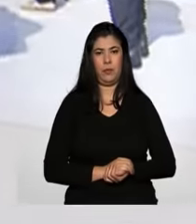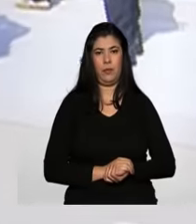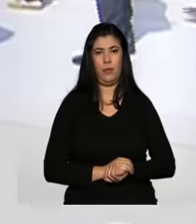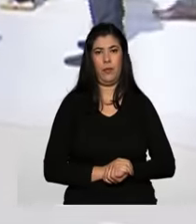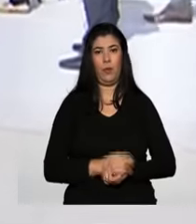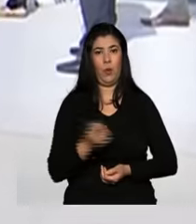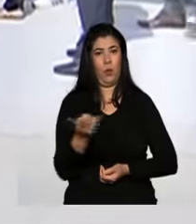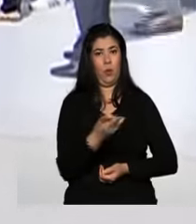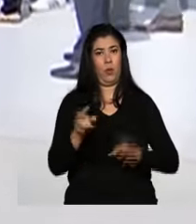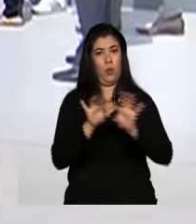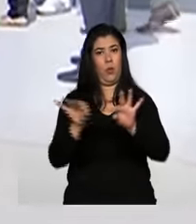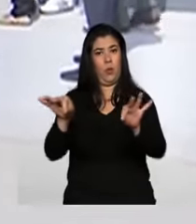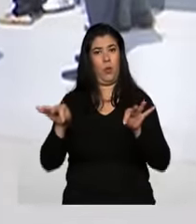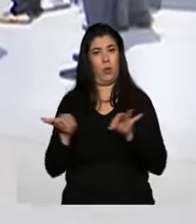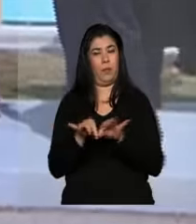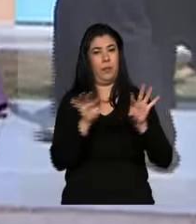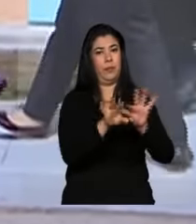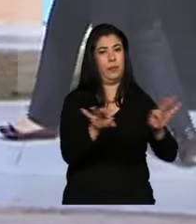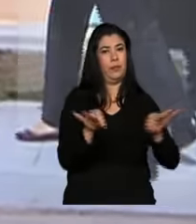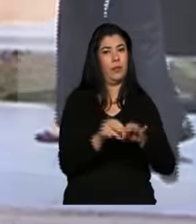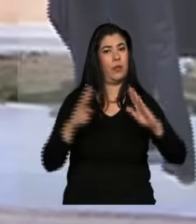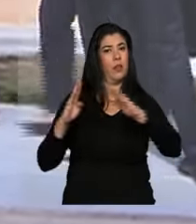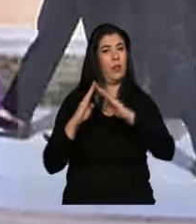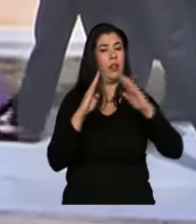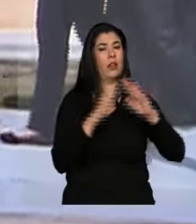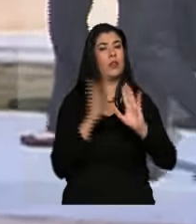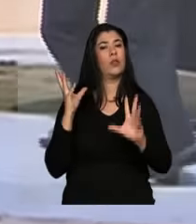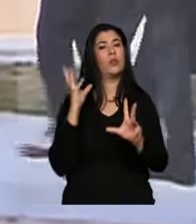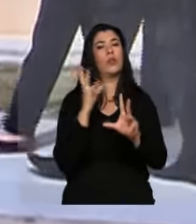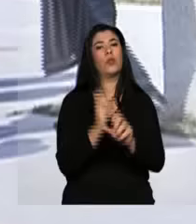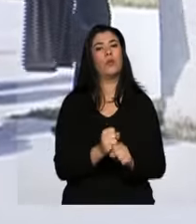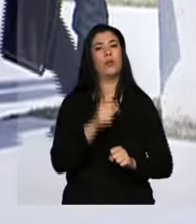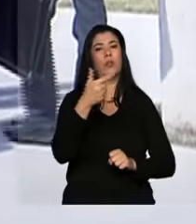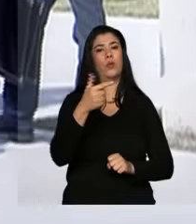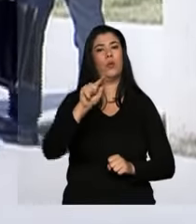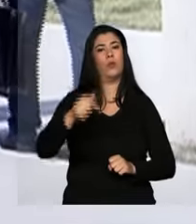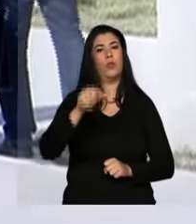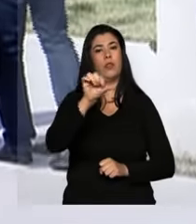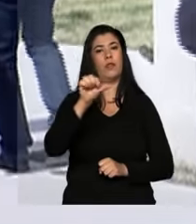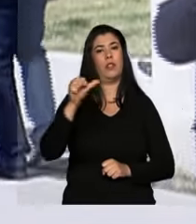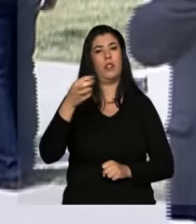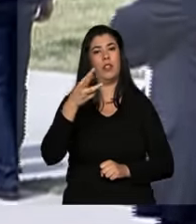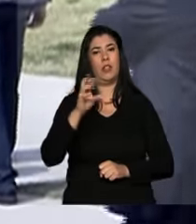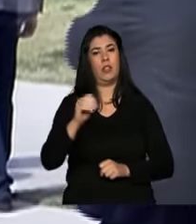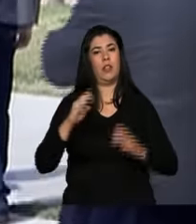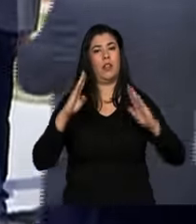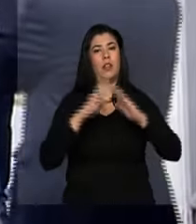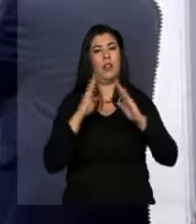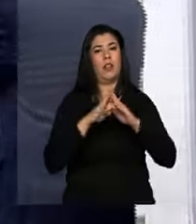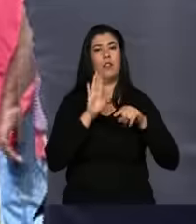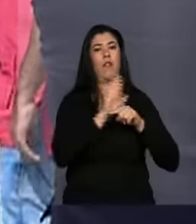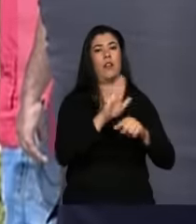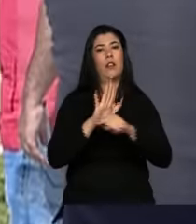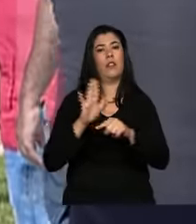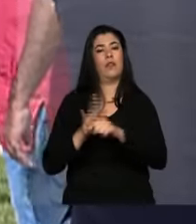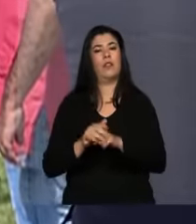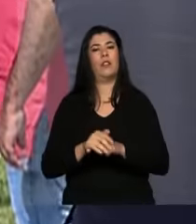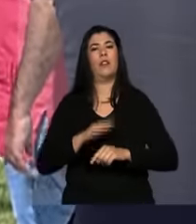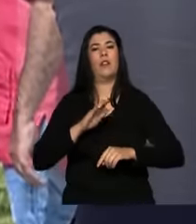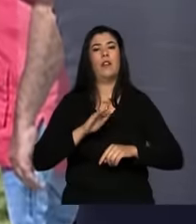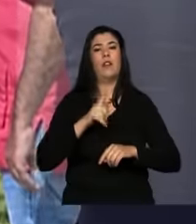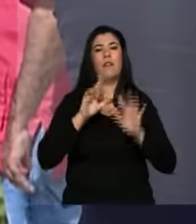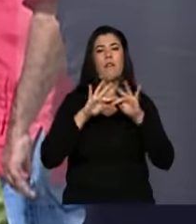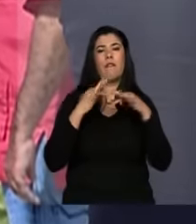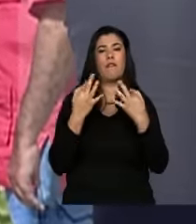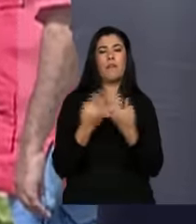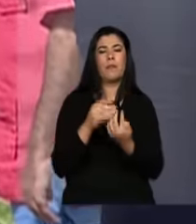Os dois residenciais somam 2.932 unidades e vão beneficiar mais de 11 mil pessoas com renda familiar